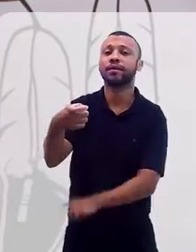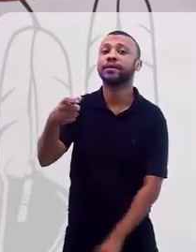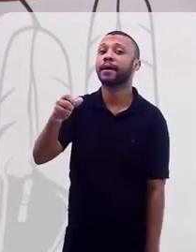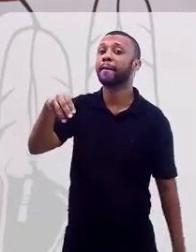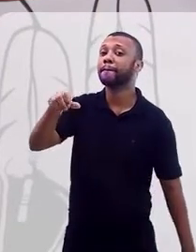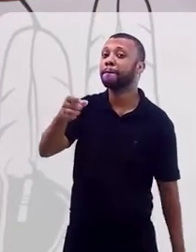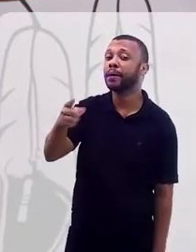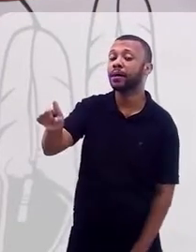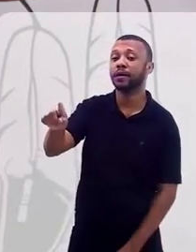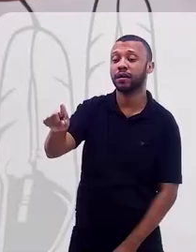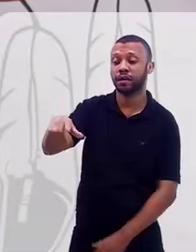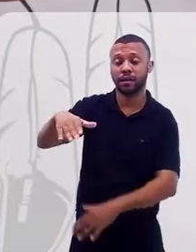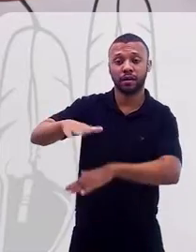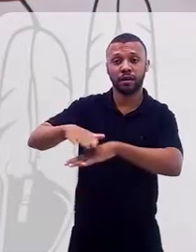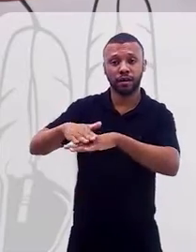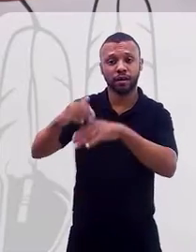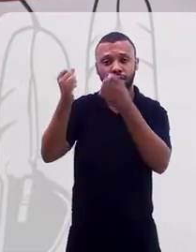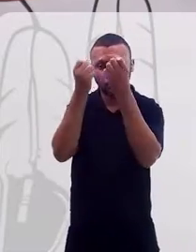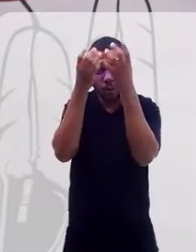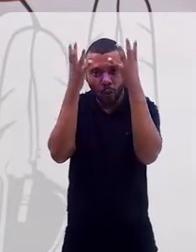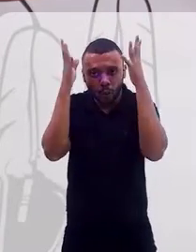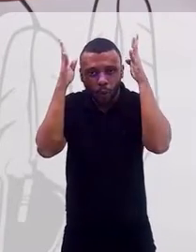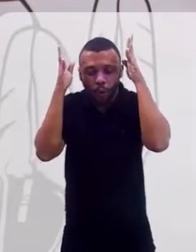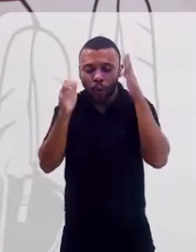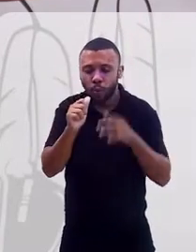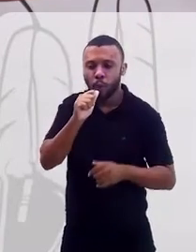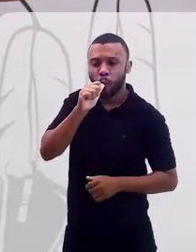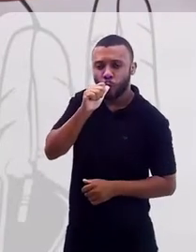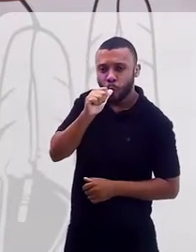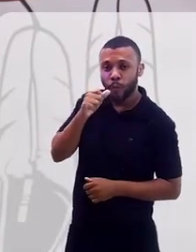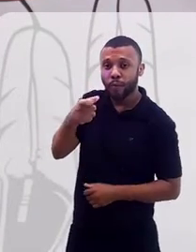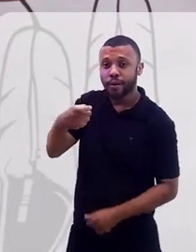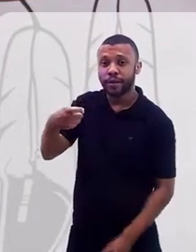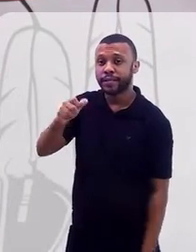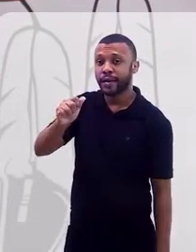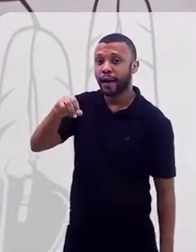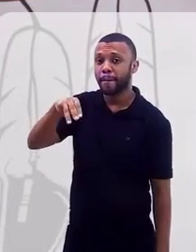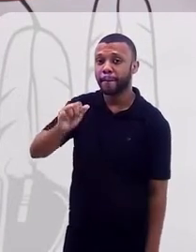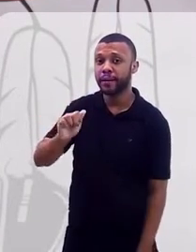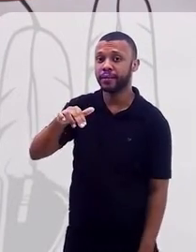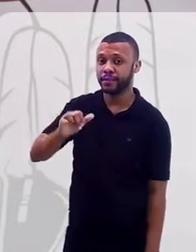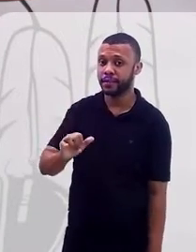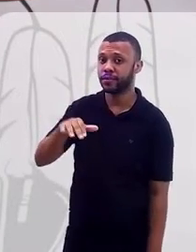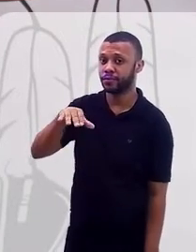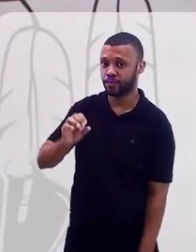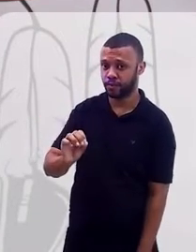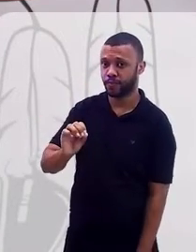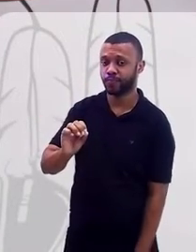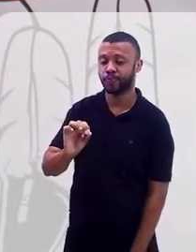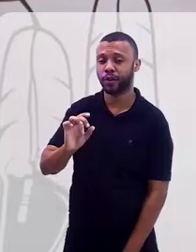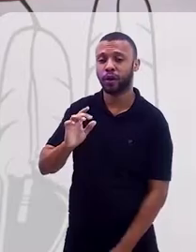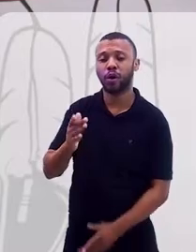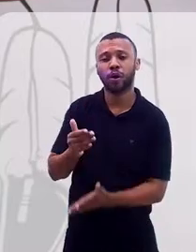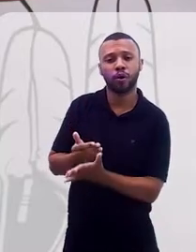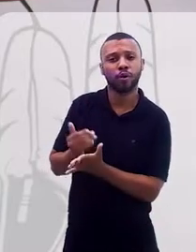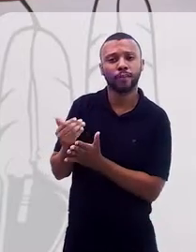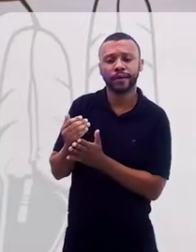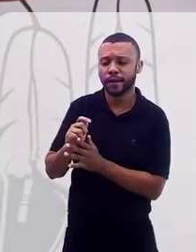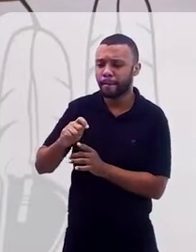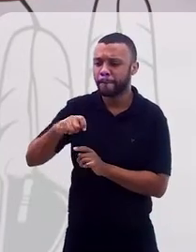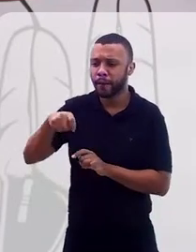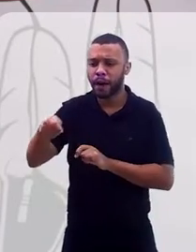né certo e aí eles começaram a usar esse termo chamanismo para todas